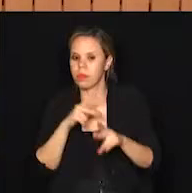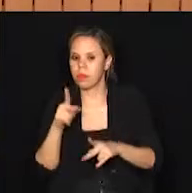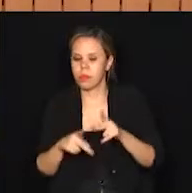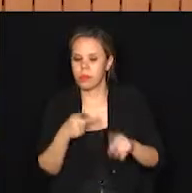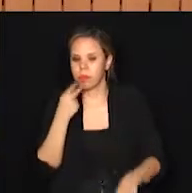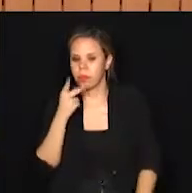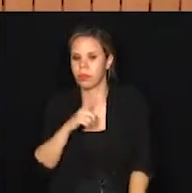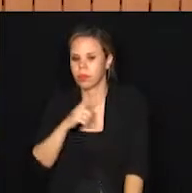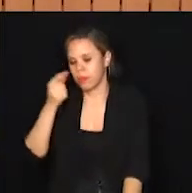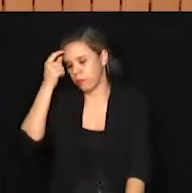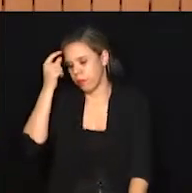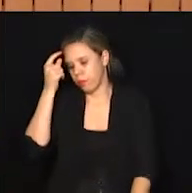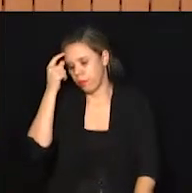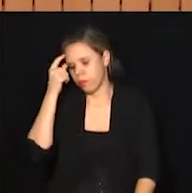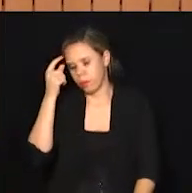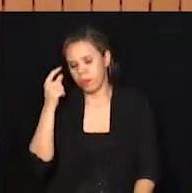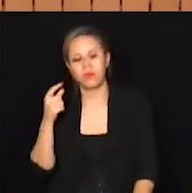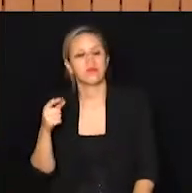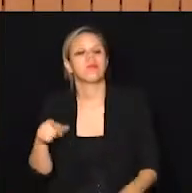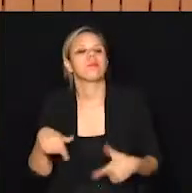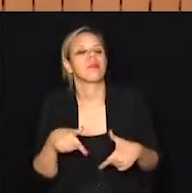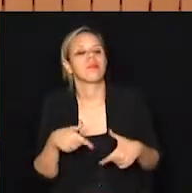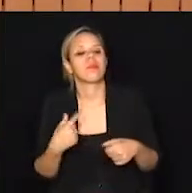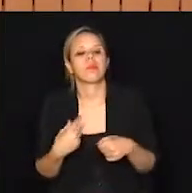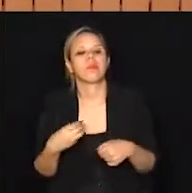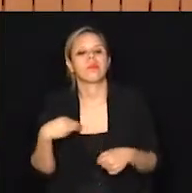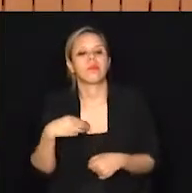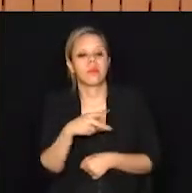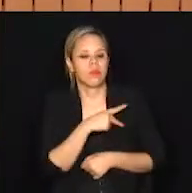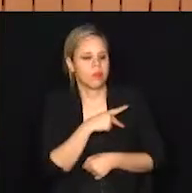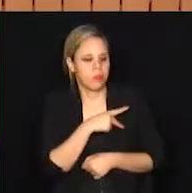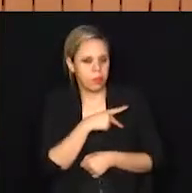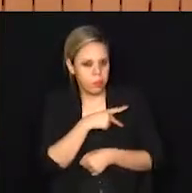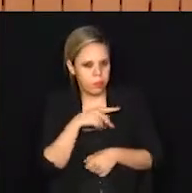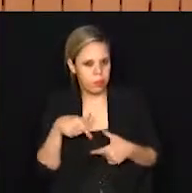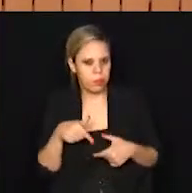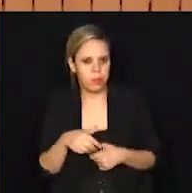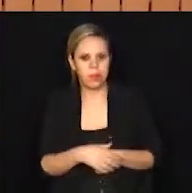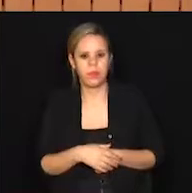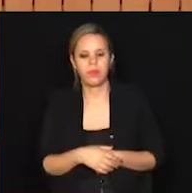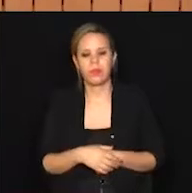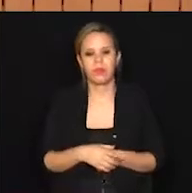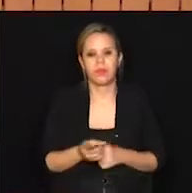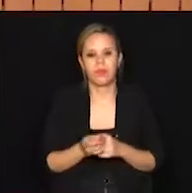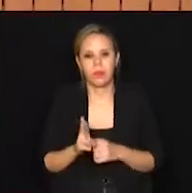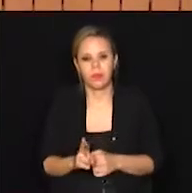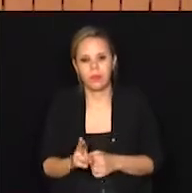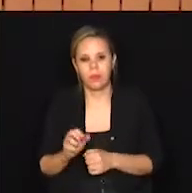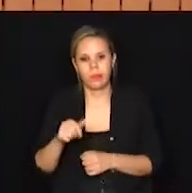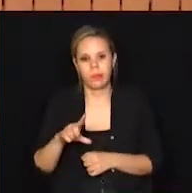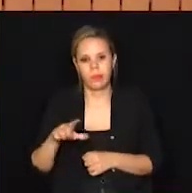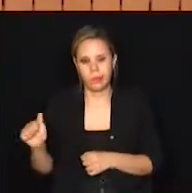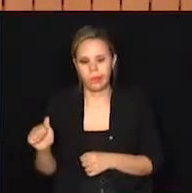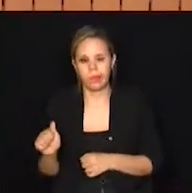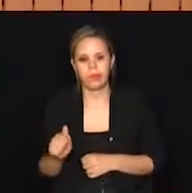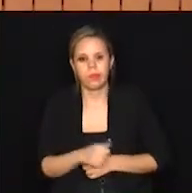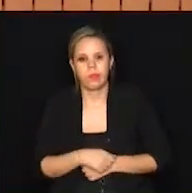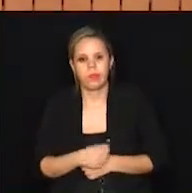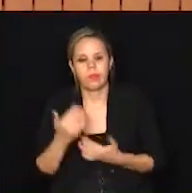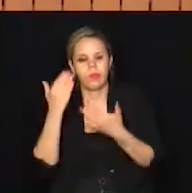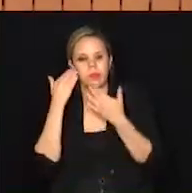já terem uma noção desse trabalho do Ministério Público do Trabalho. Então, doutora Marcela Monteiro Doria, eu queria